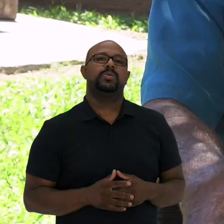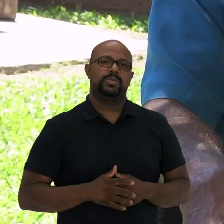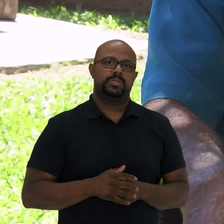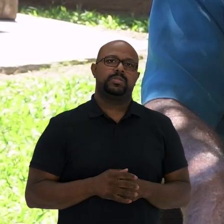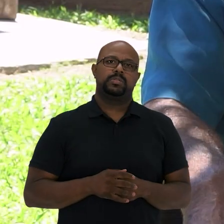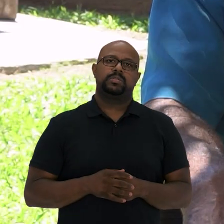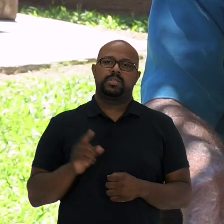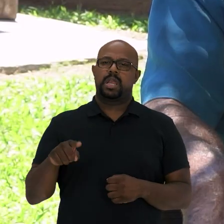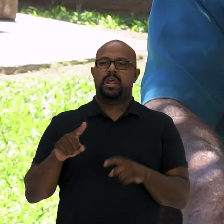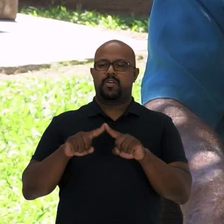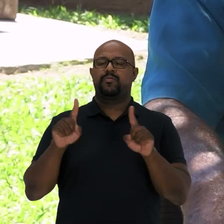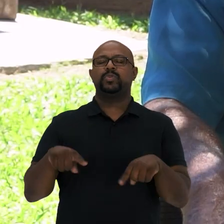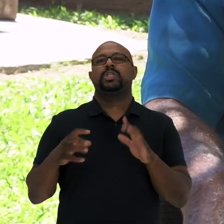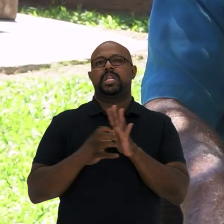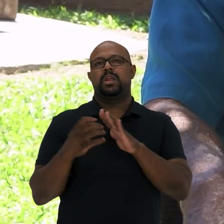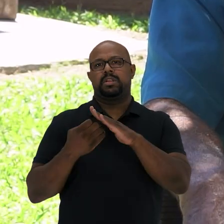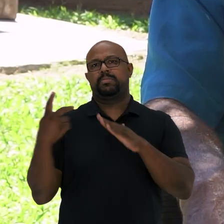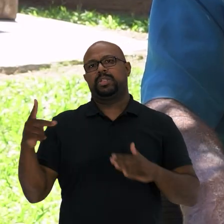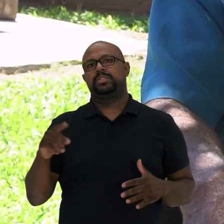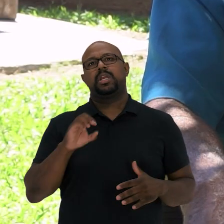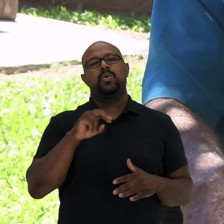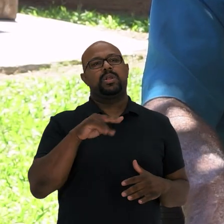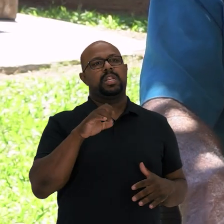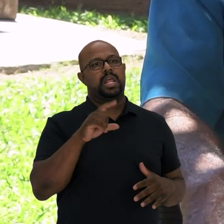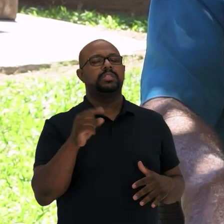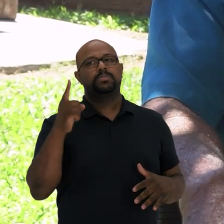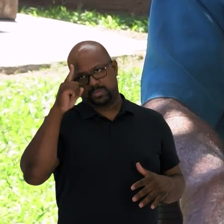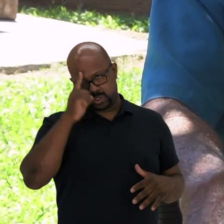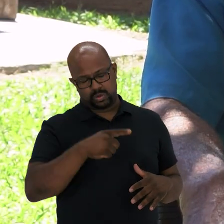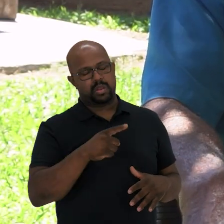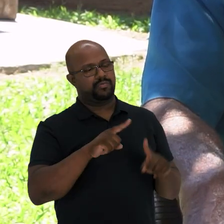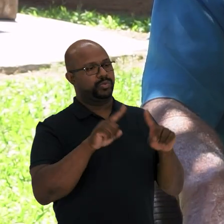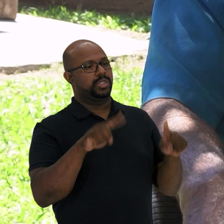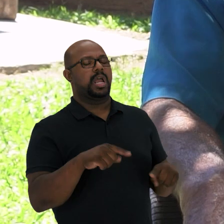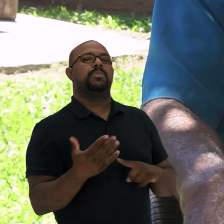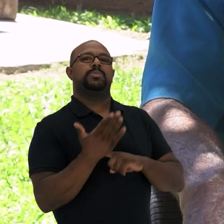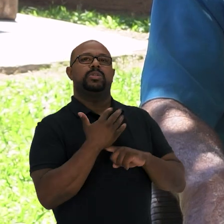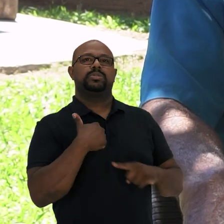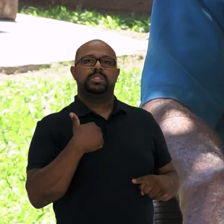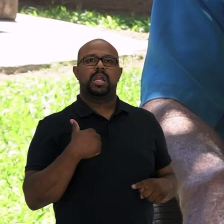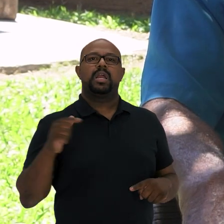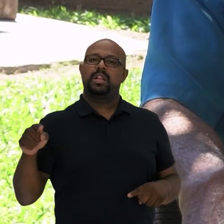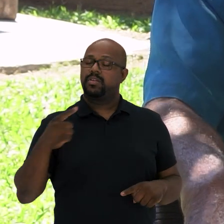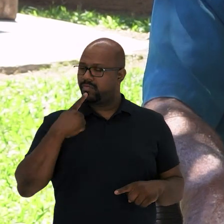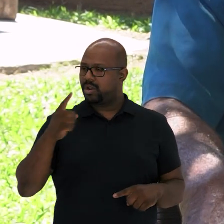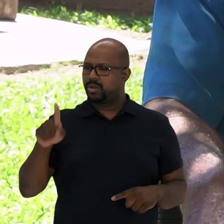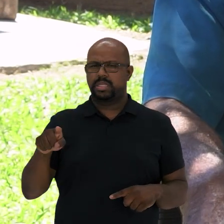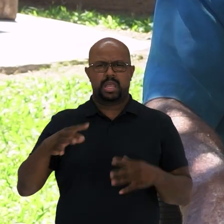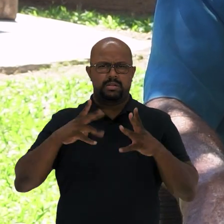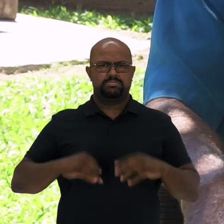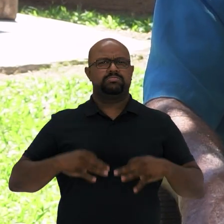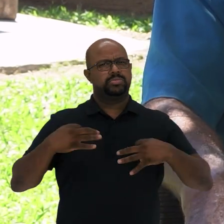Koenig. Era funcionário da firma, né? Aí o Ornério me mandou funcionário para me ajudar. Aí ele me disse que